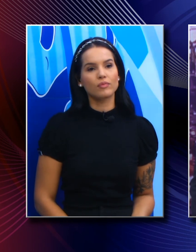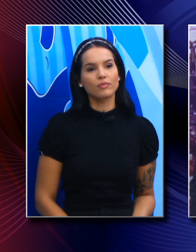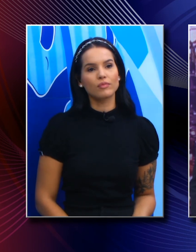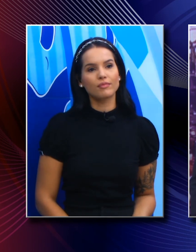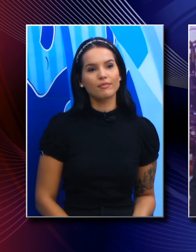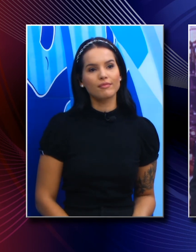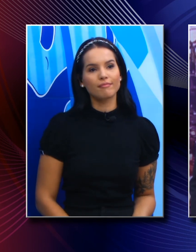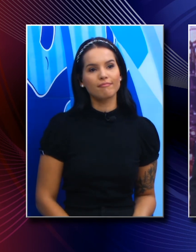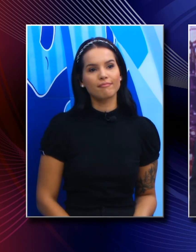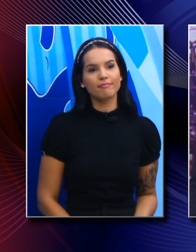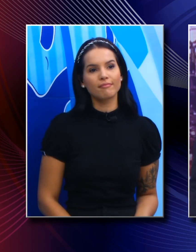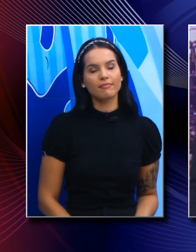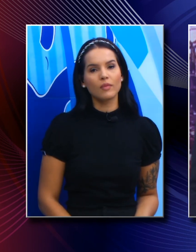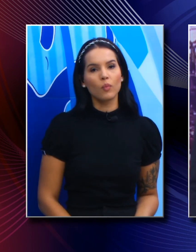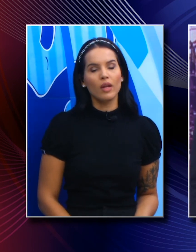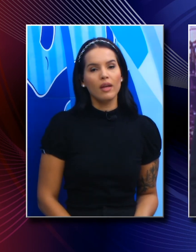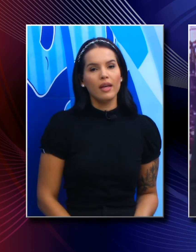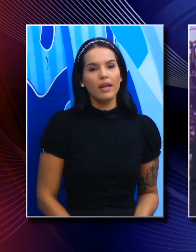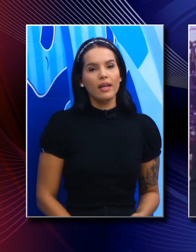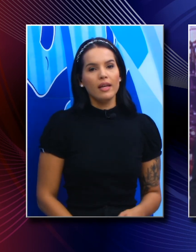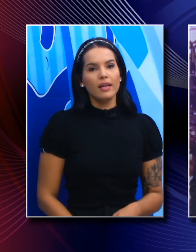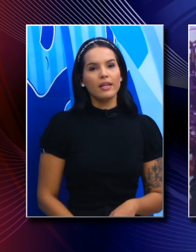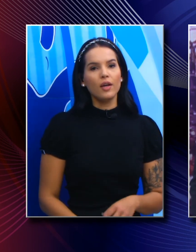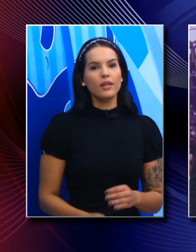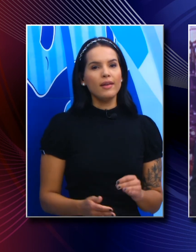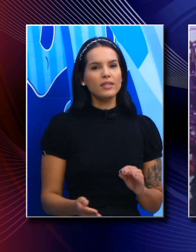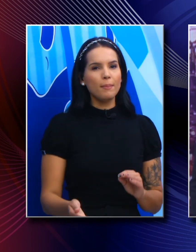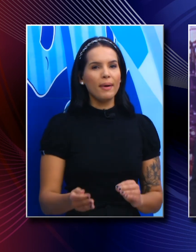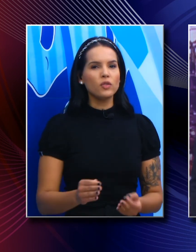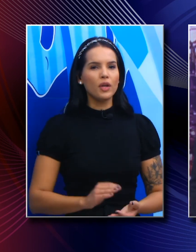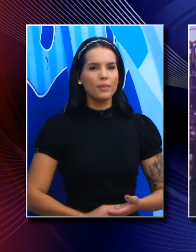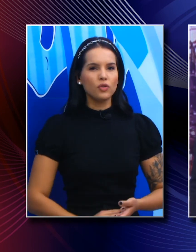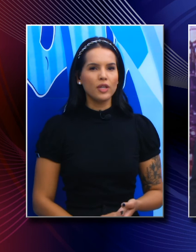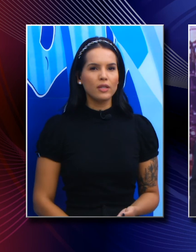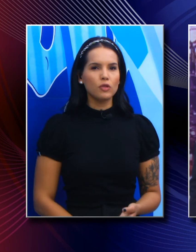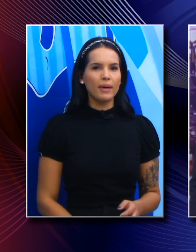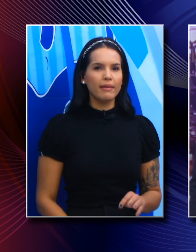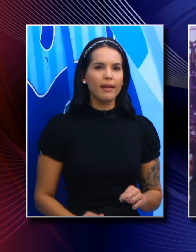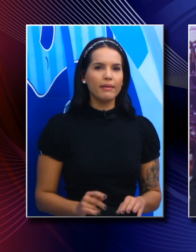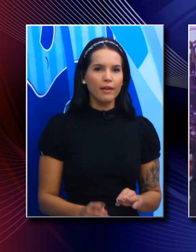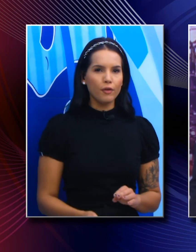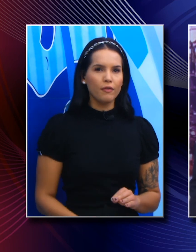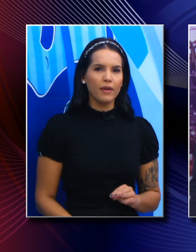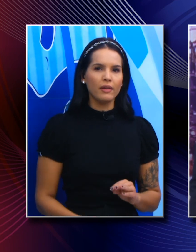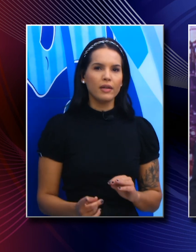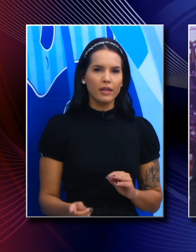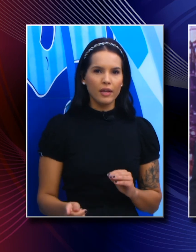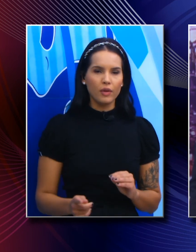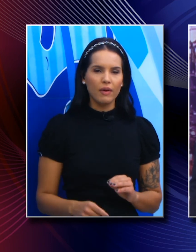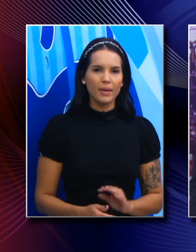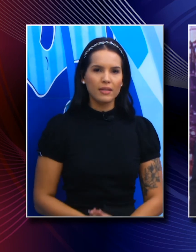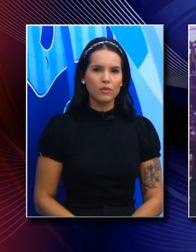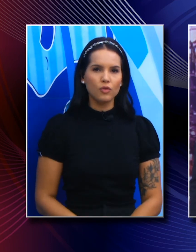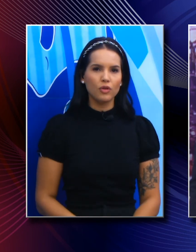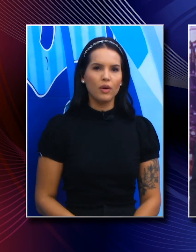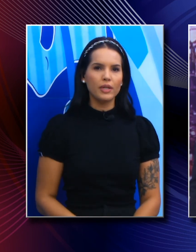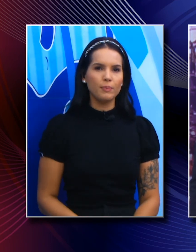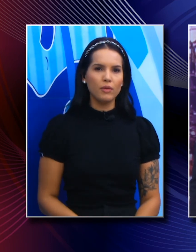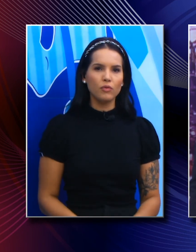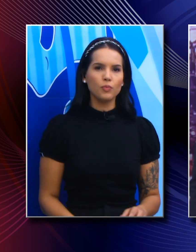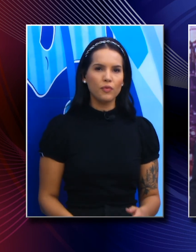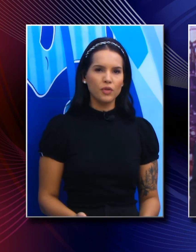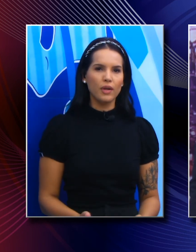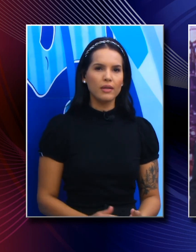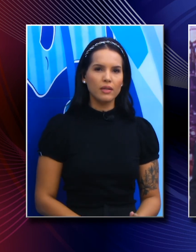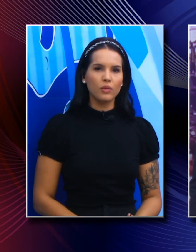Dito isso, tem algum assunto aí pra gente falar? Gui, ontem você me passou aí uma sugestão de matéria, até foi feita, creio que vai passar no seu jornal, a